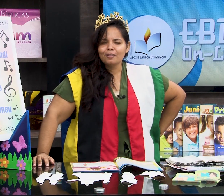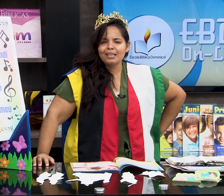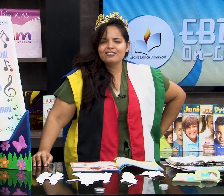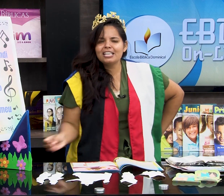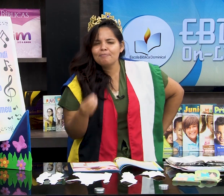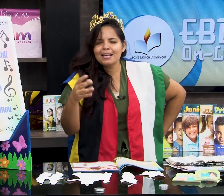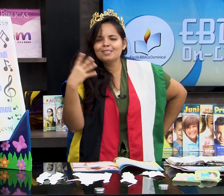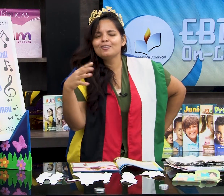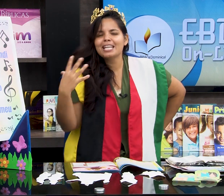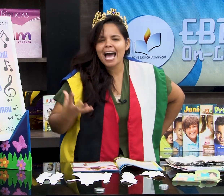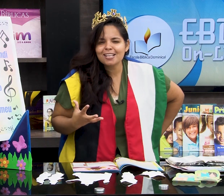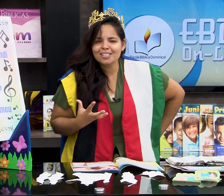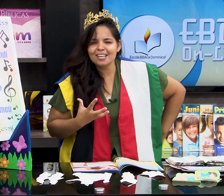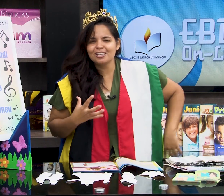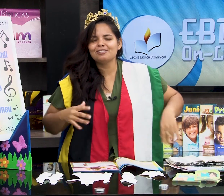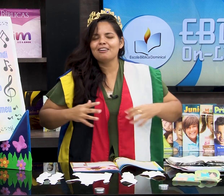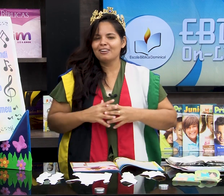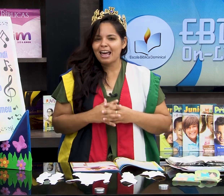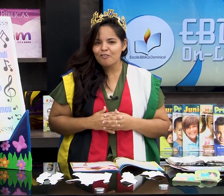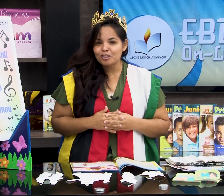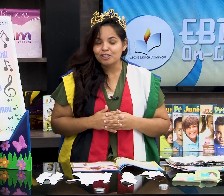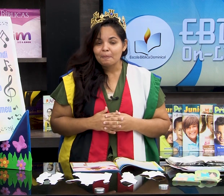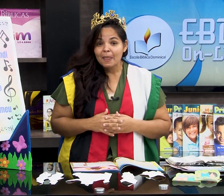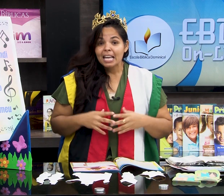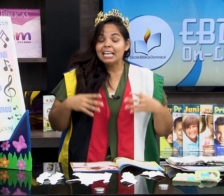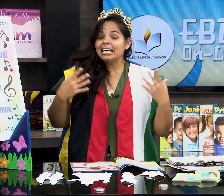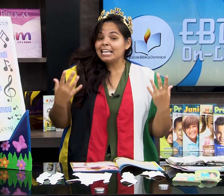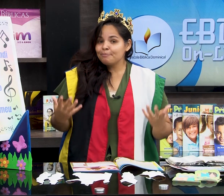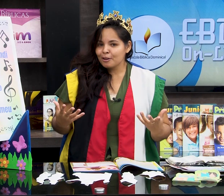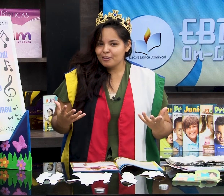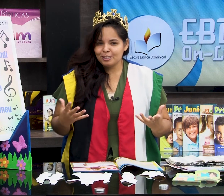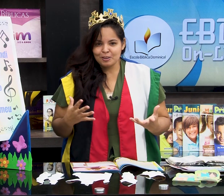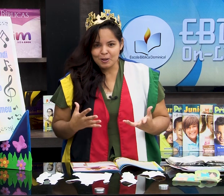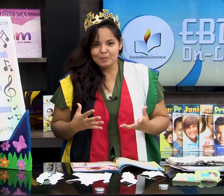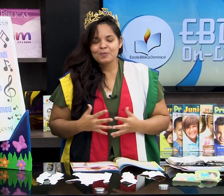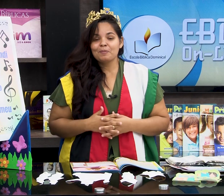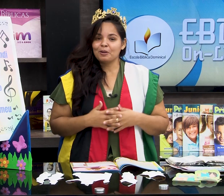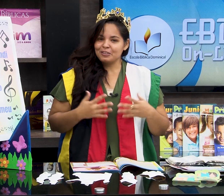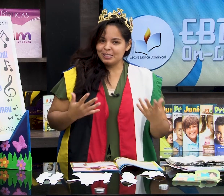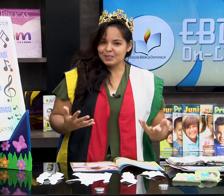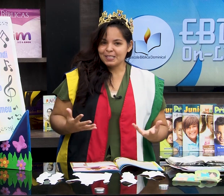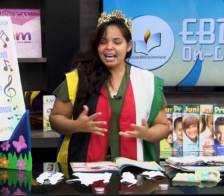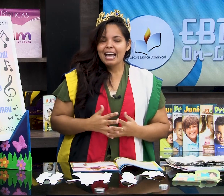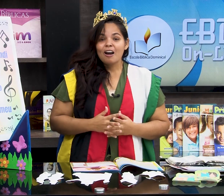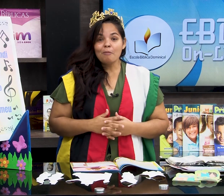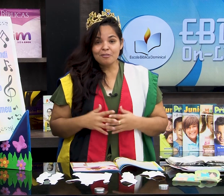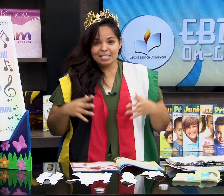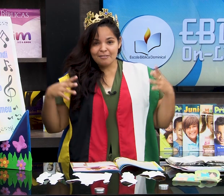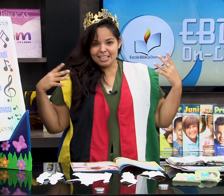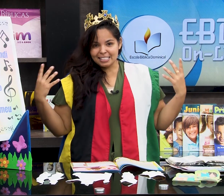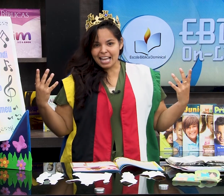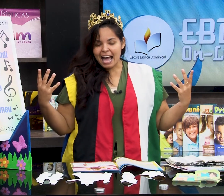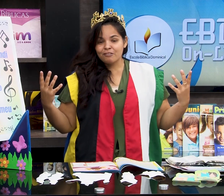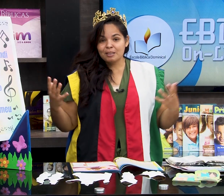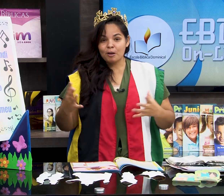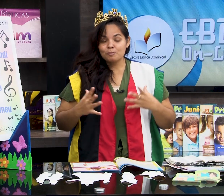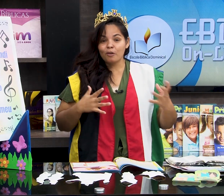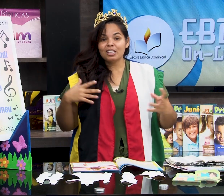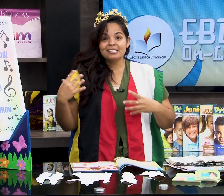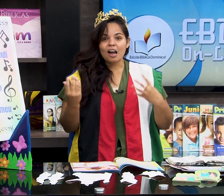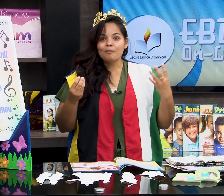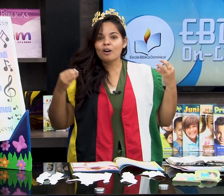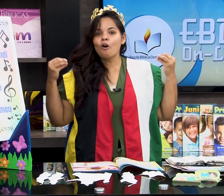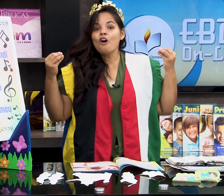o certo, hein? De que personagem a gente vai falar hoje? E, professor, professora, como você vai estar? Você